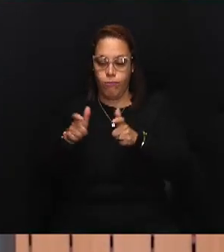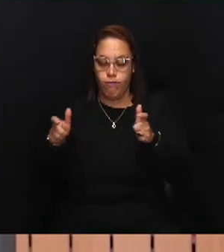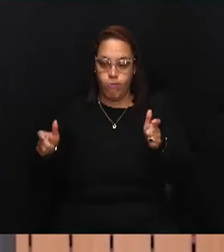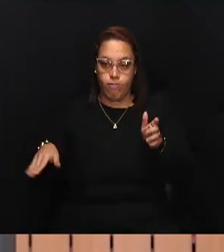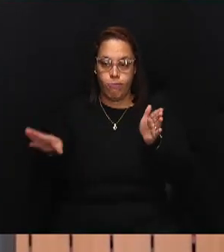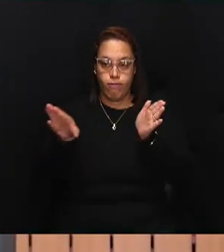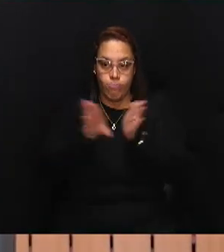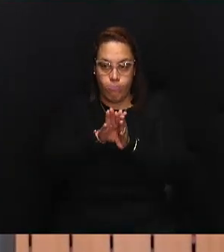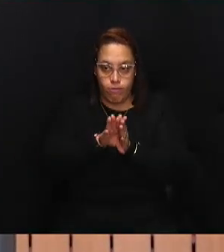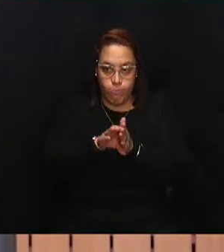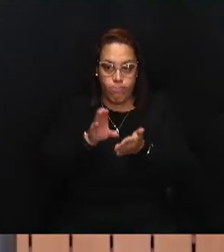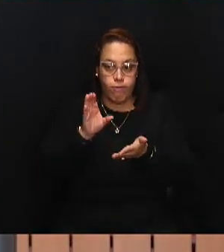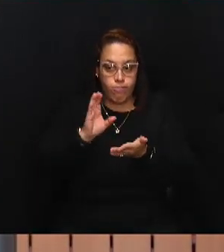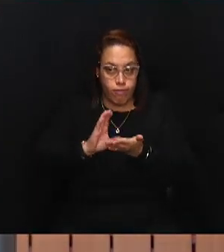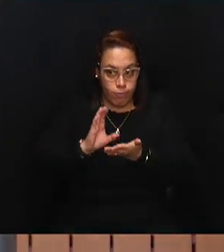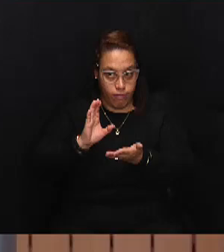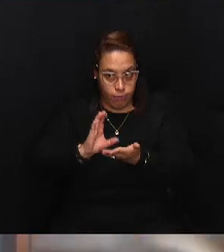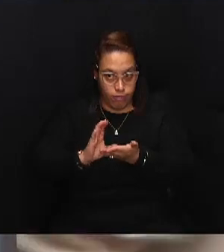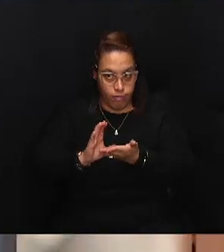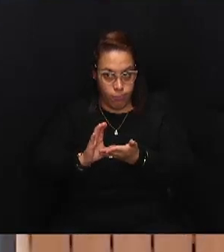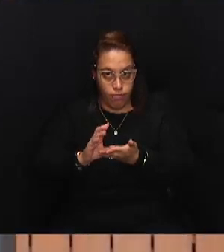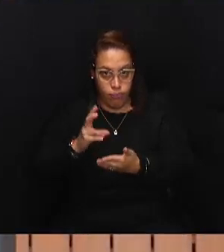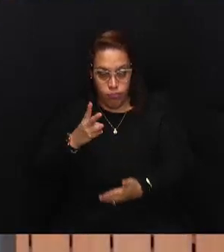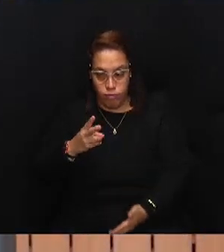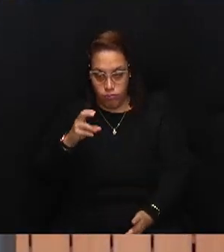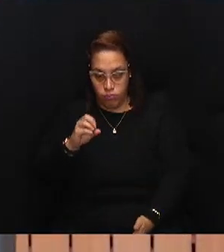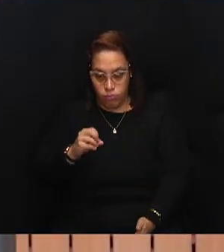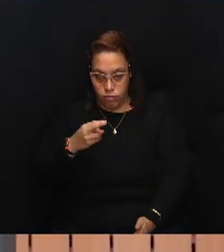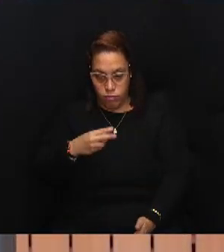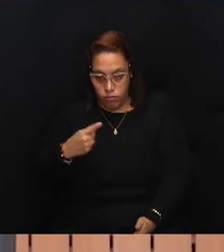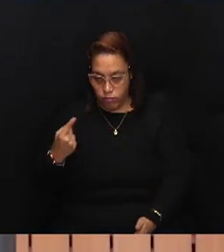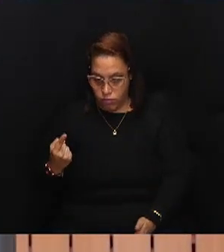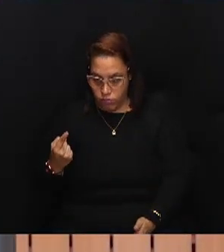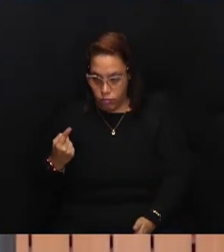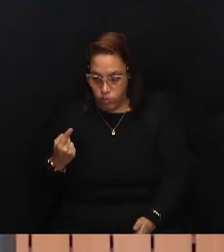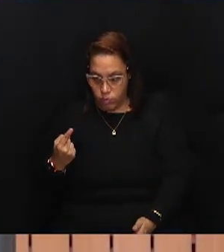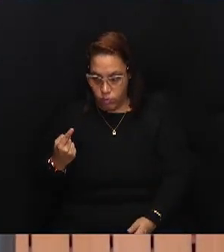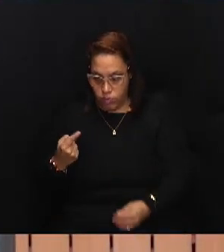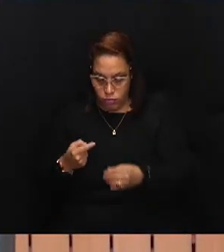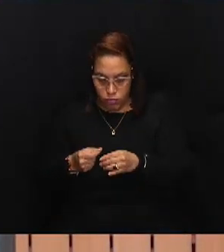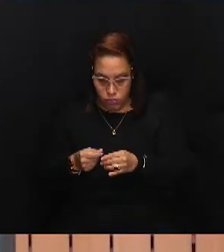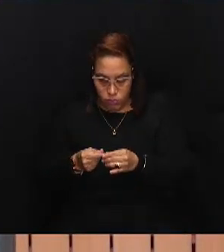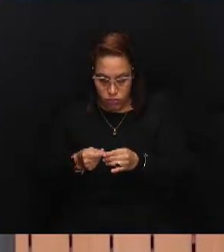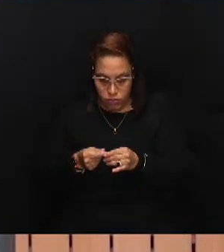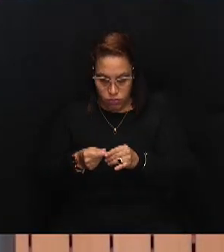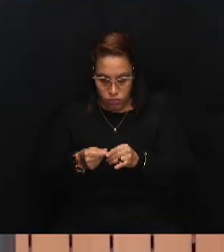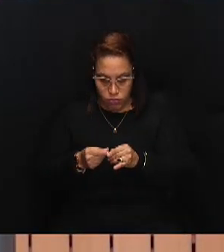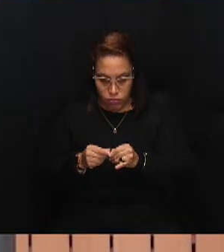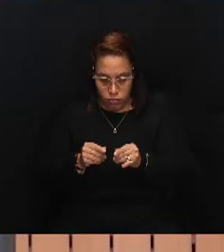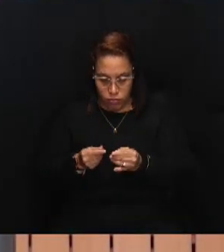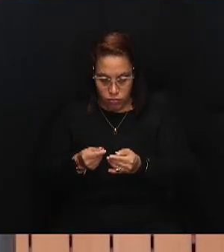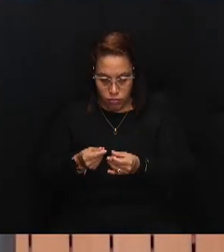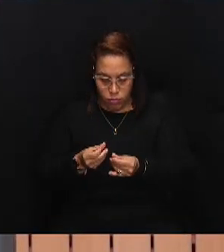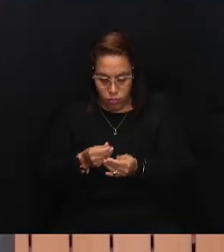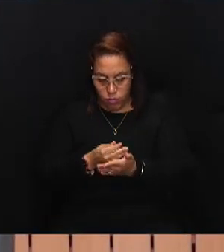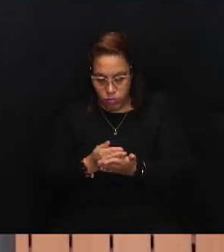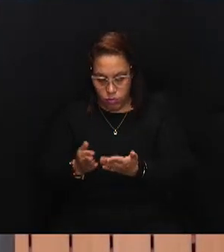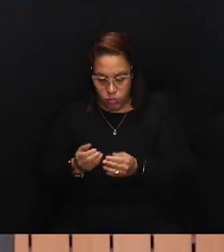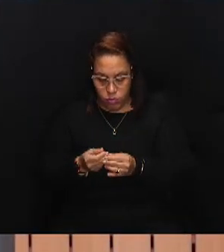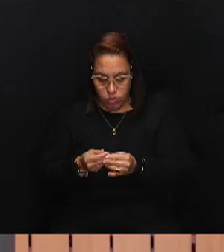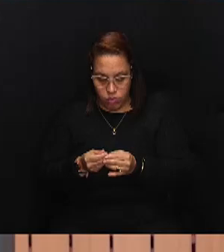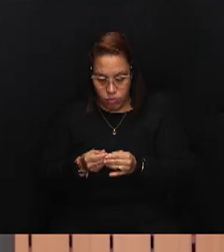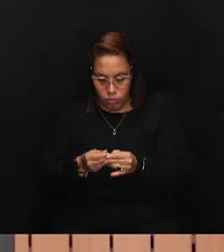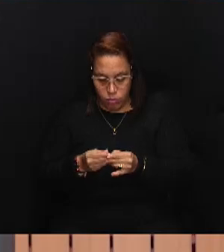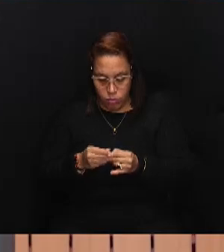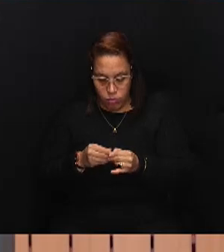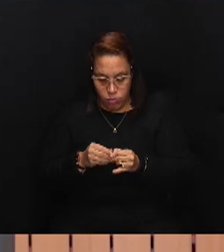chega até o Conselho. Então, em 2021, quando eu inicio, né, a minha